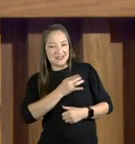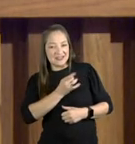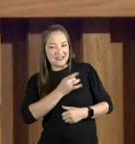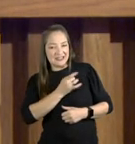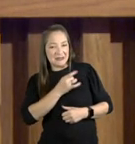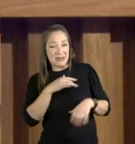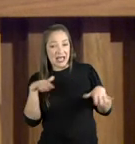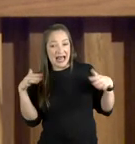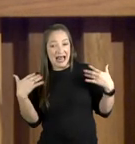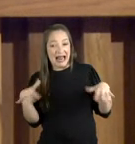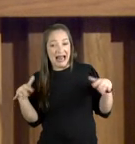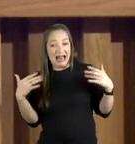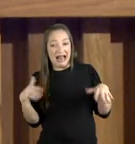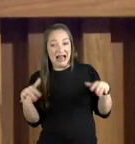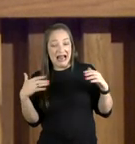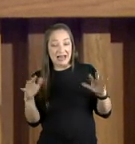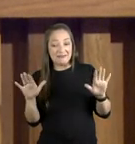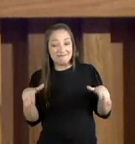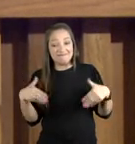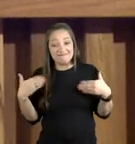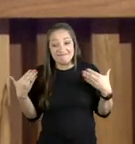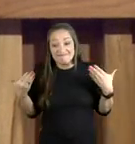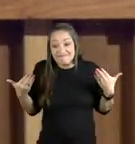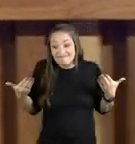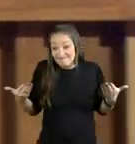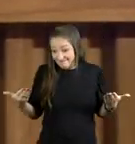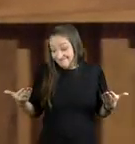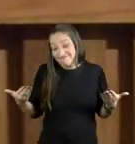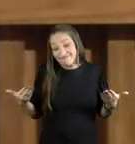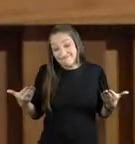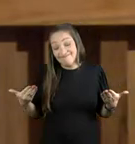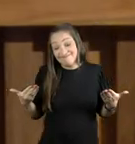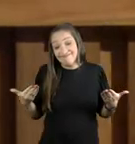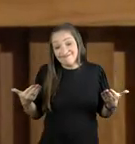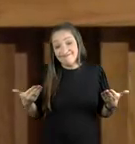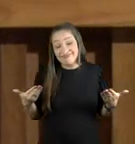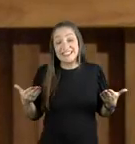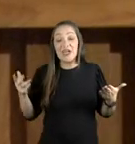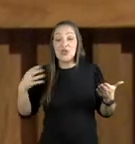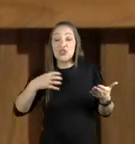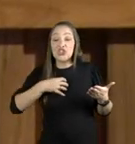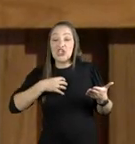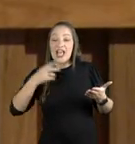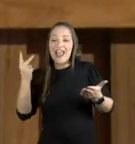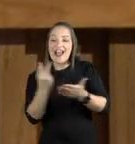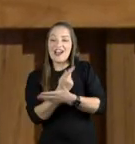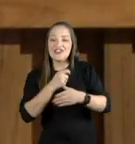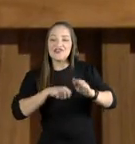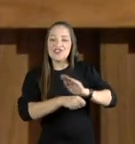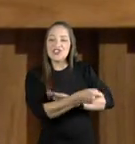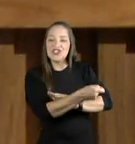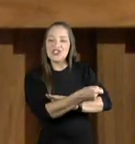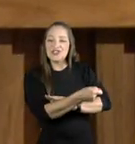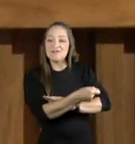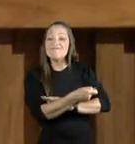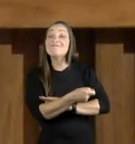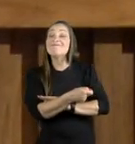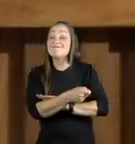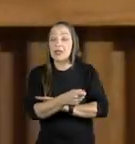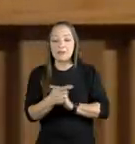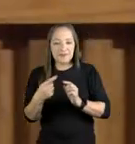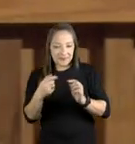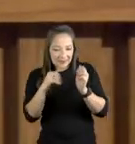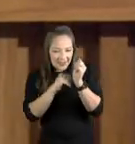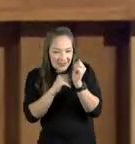um pouquinho? E aí que é o jeito errado de investir. Porque eu vou te contar um